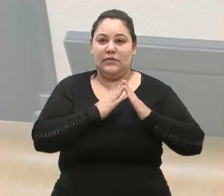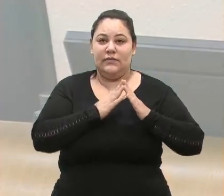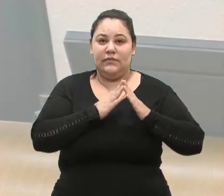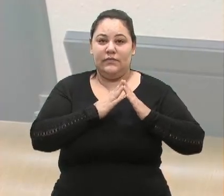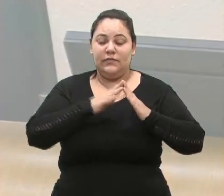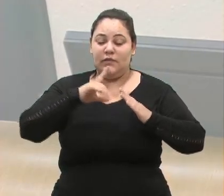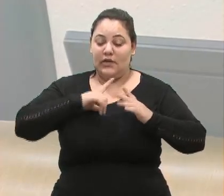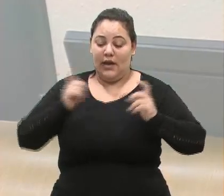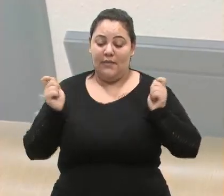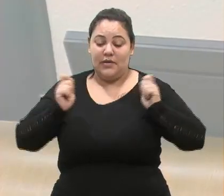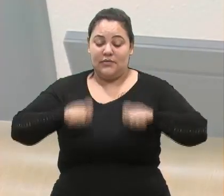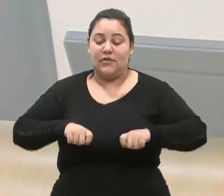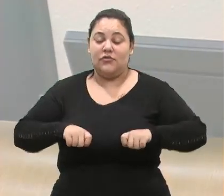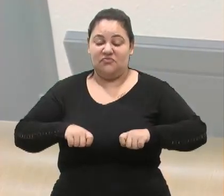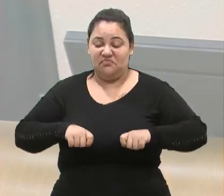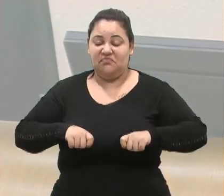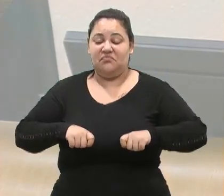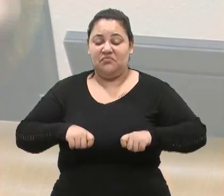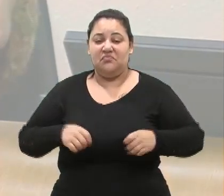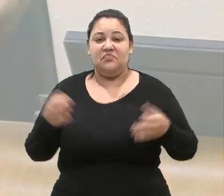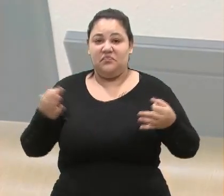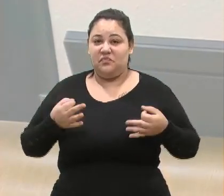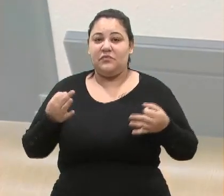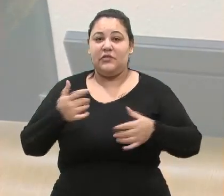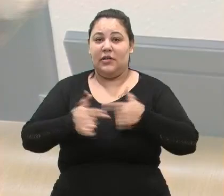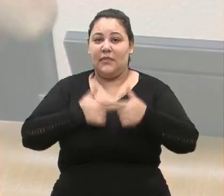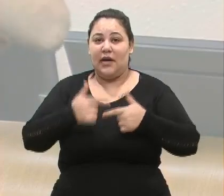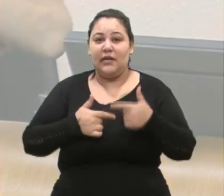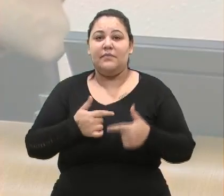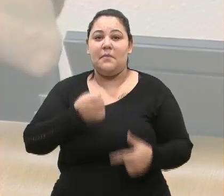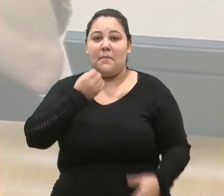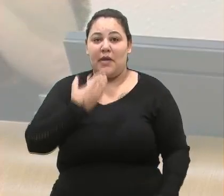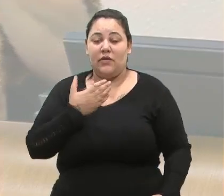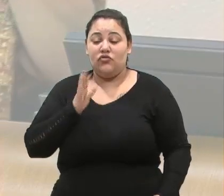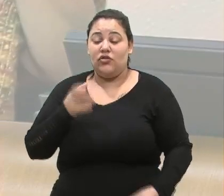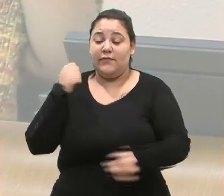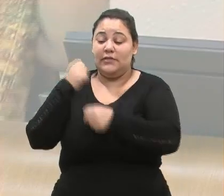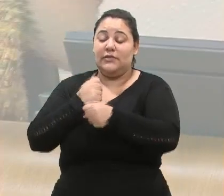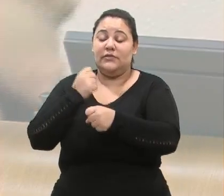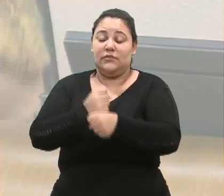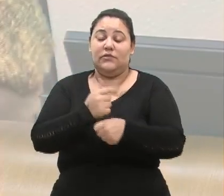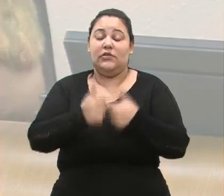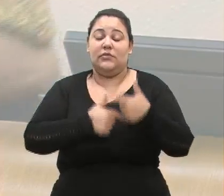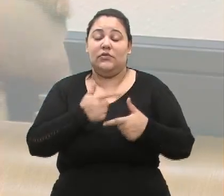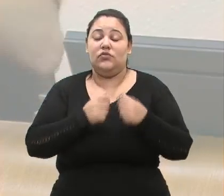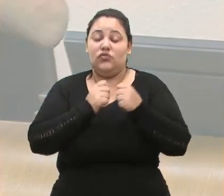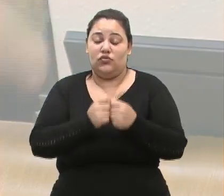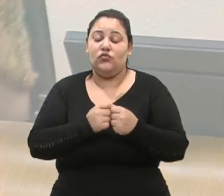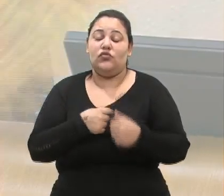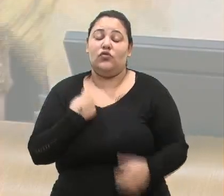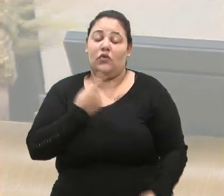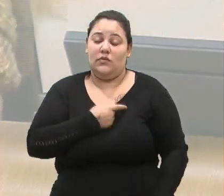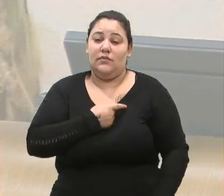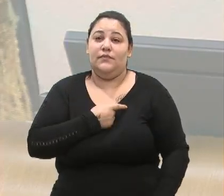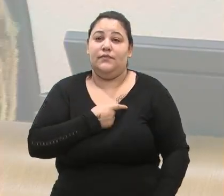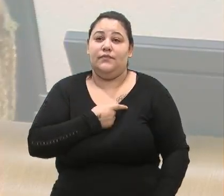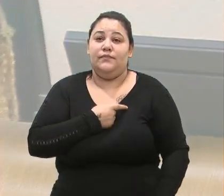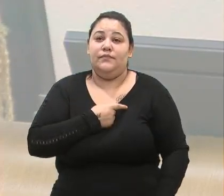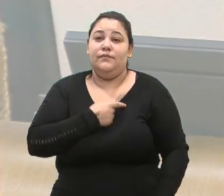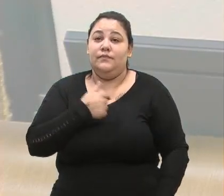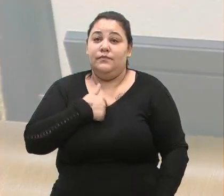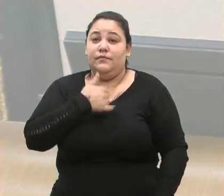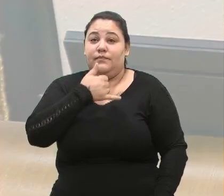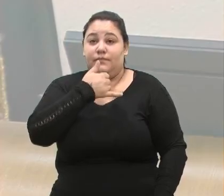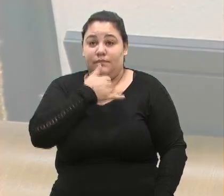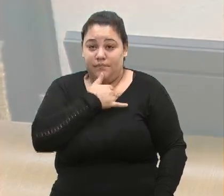falou, uma pessoa da mais extrema competência. Já faz anos que ele está aqui. E vou te dizer mais, infelizmente tem